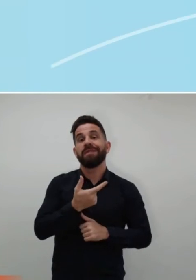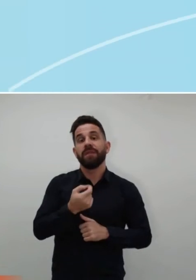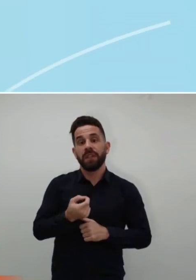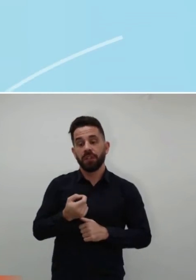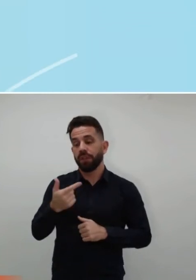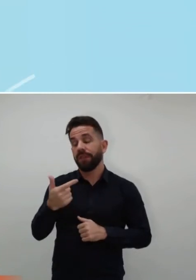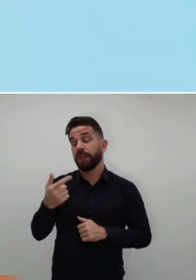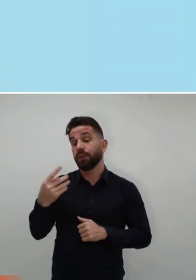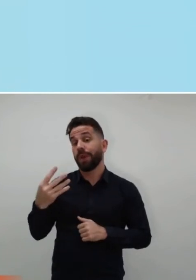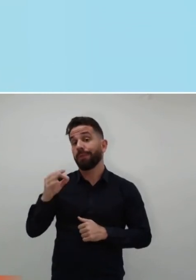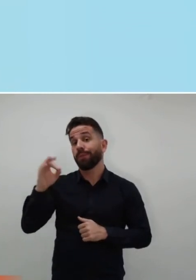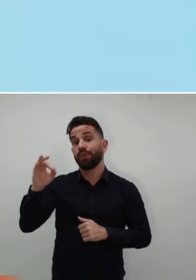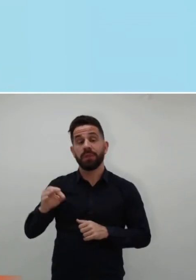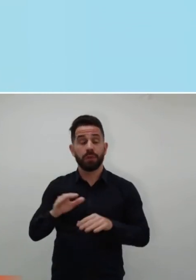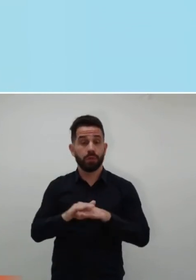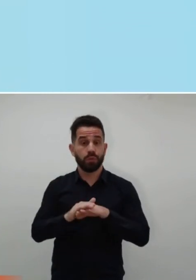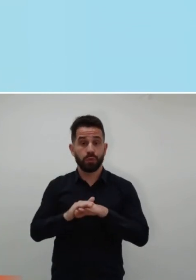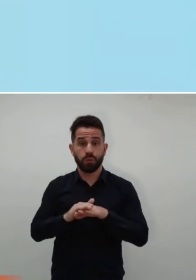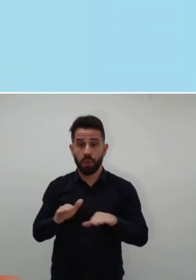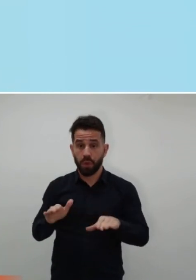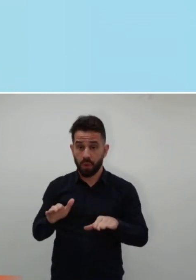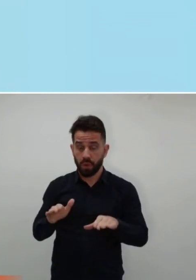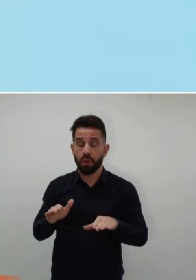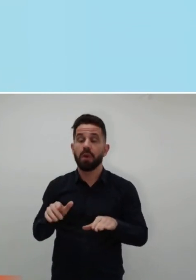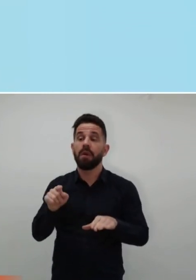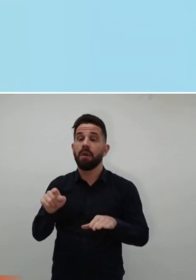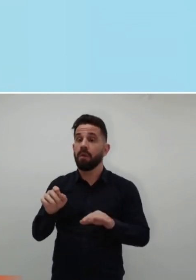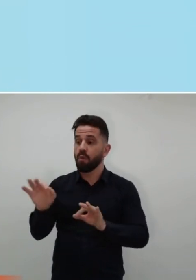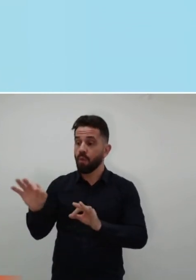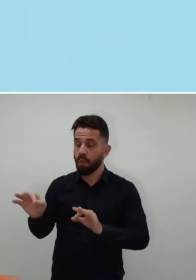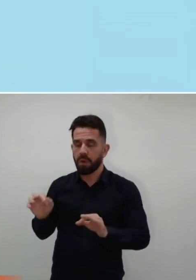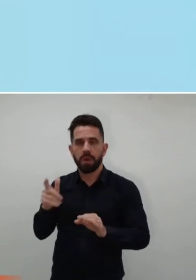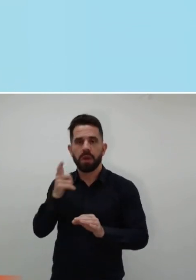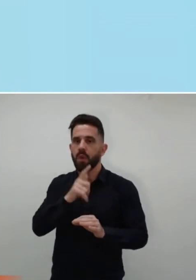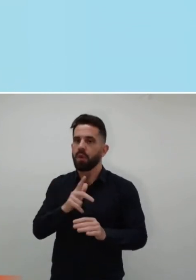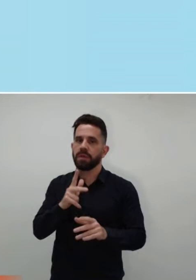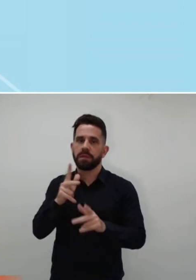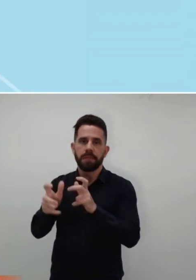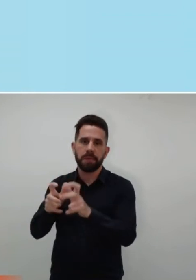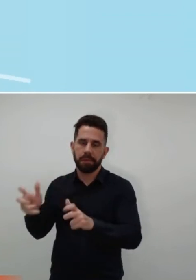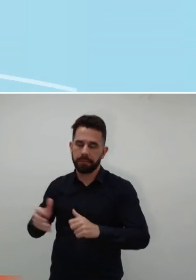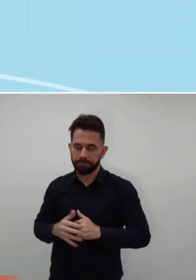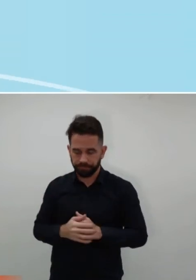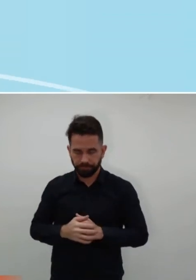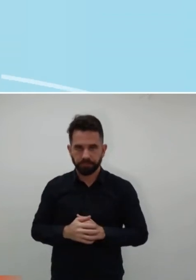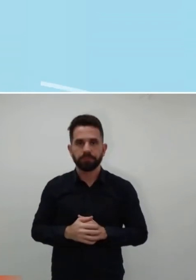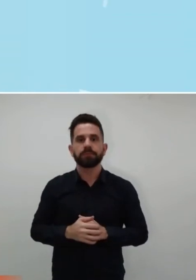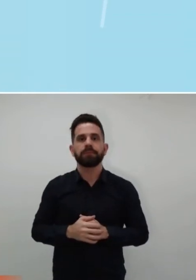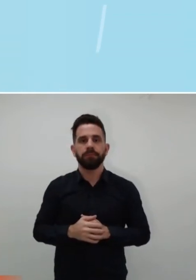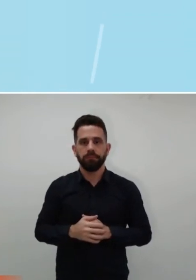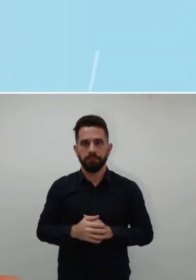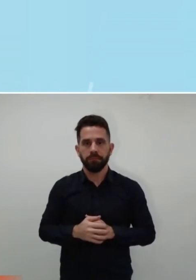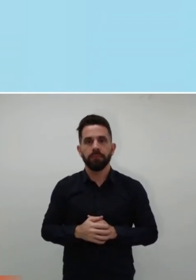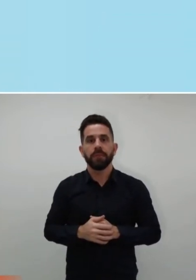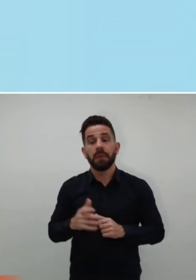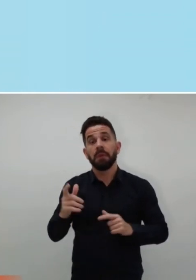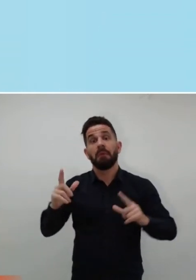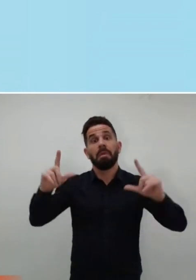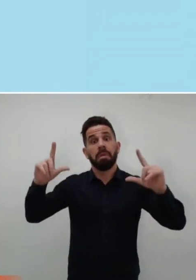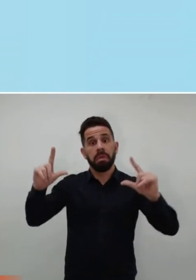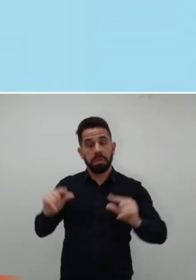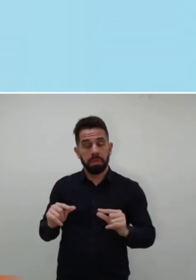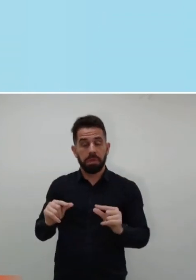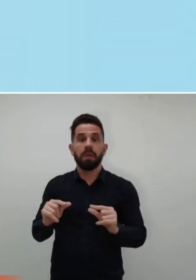24% das crianças não foram vacinadas contra a polio. Com a diminuição de coberturas vacinais, o risco é que